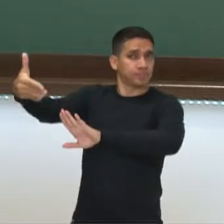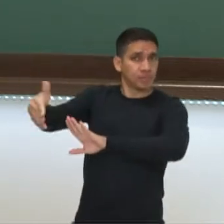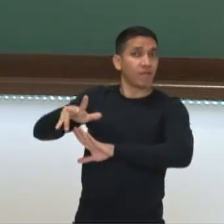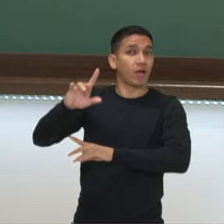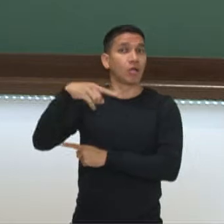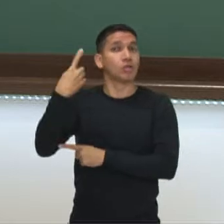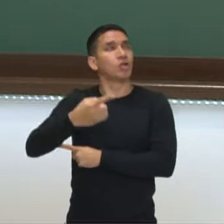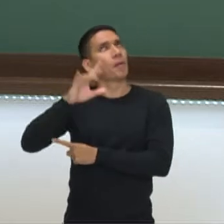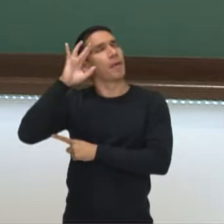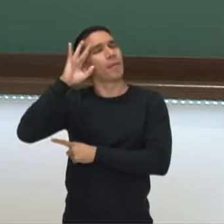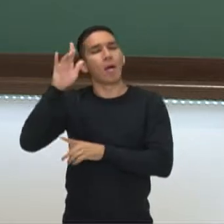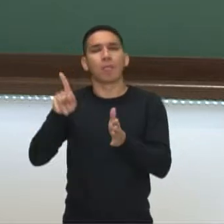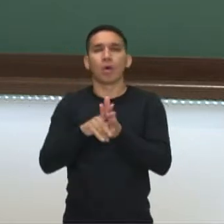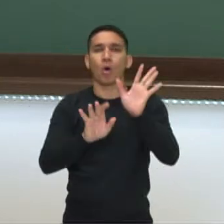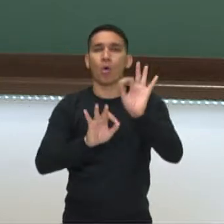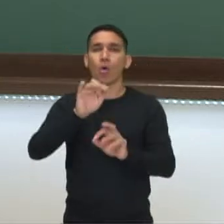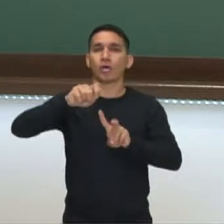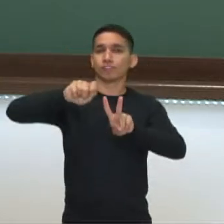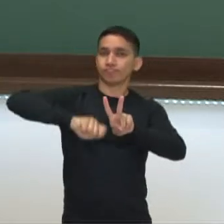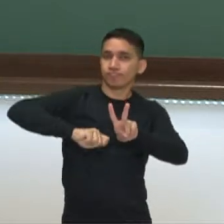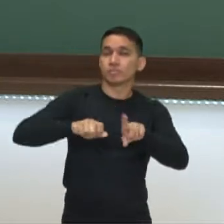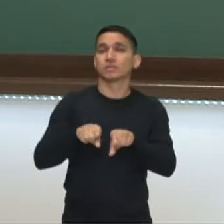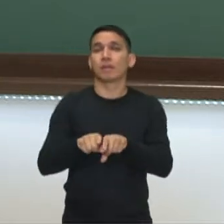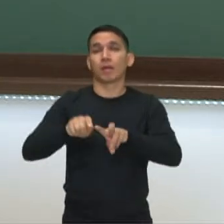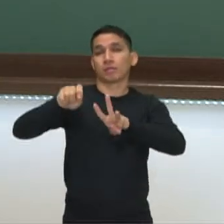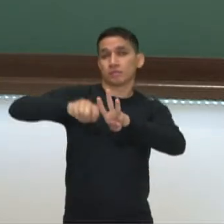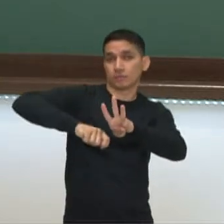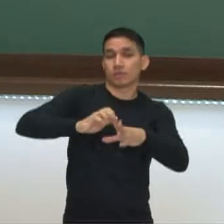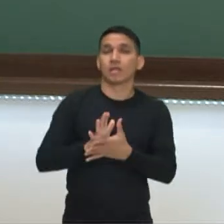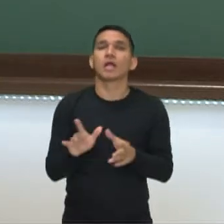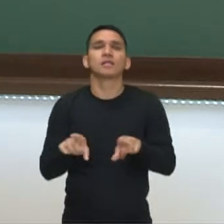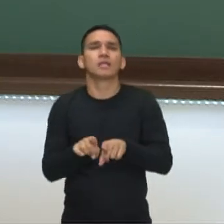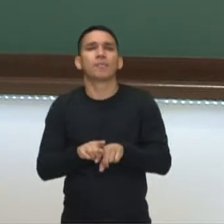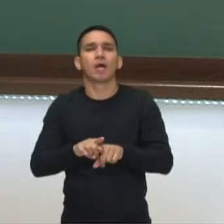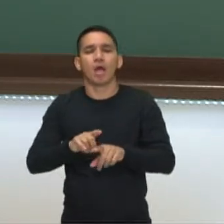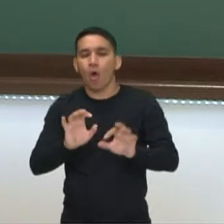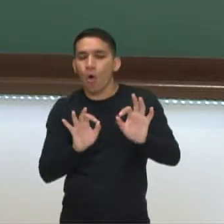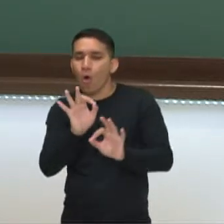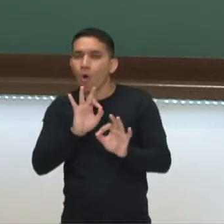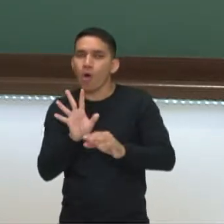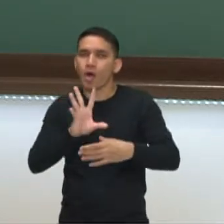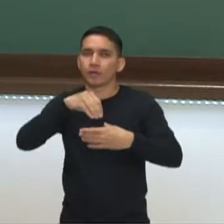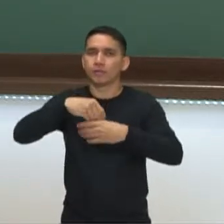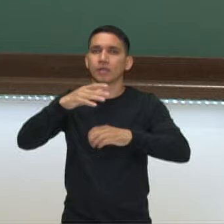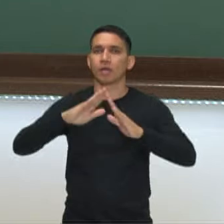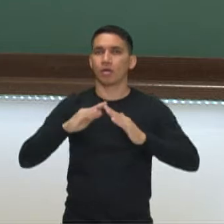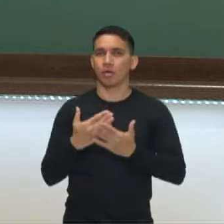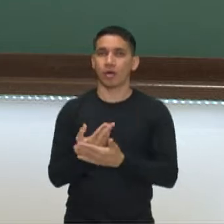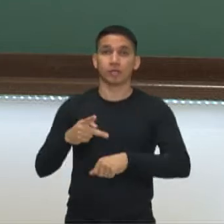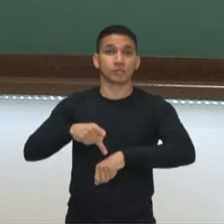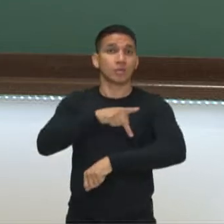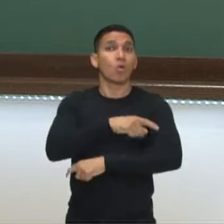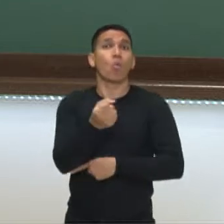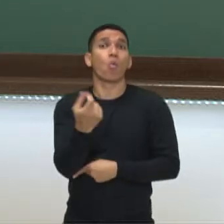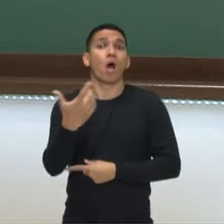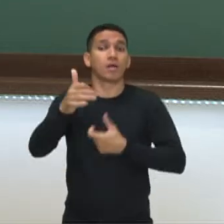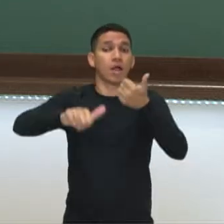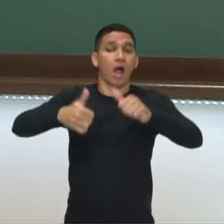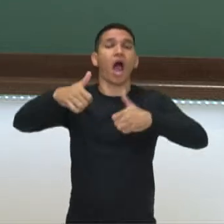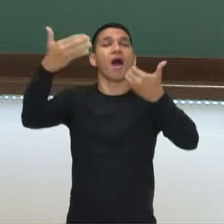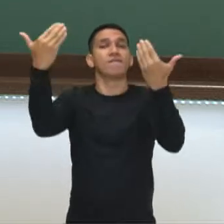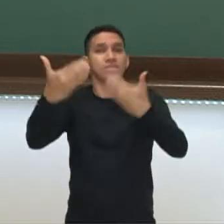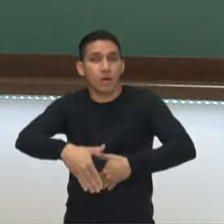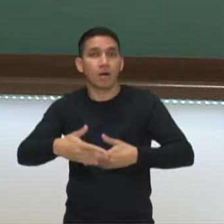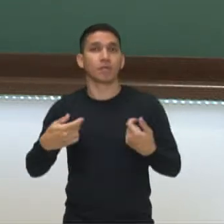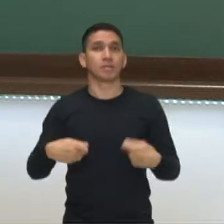organização bimestral, na nossa organização trimestral, na organização pedagógica do colégio, Quantas avaliações, quantos trabalhos